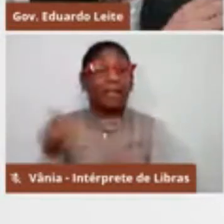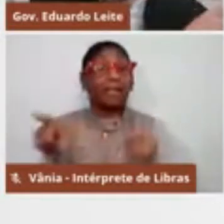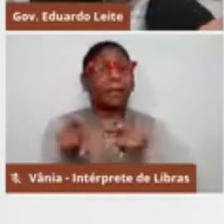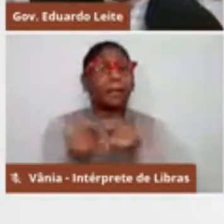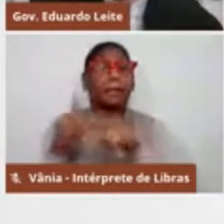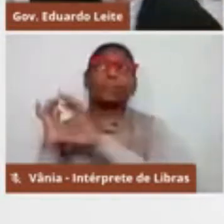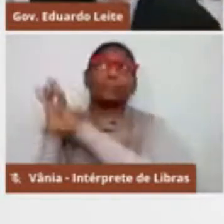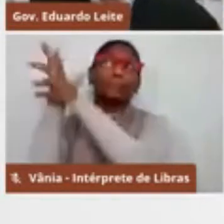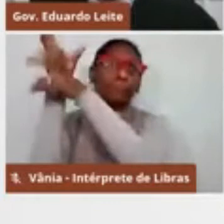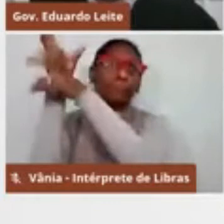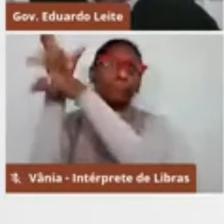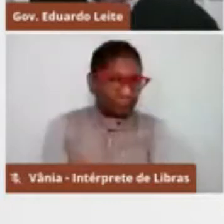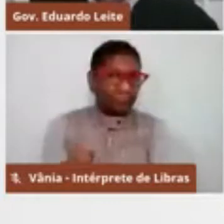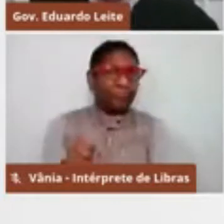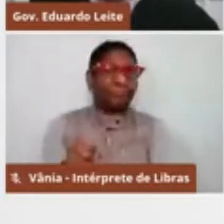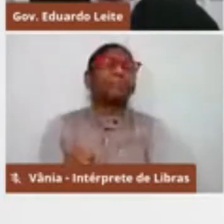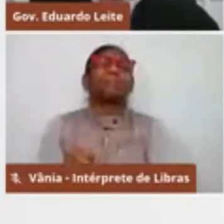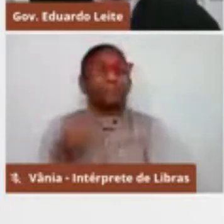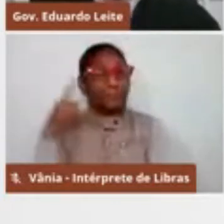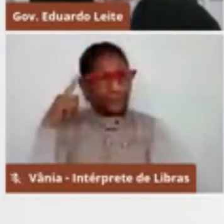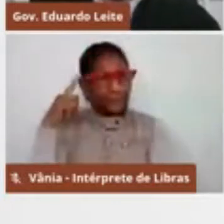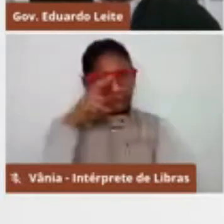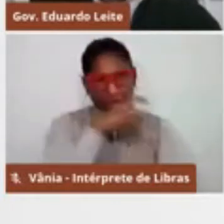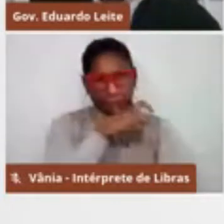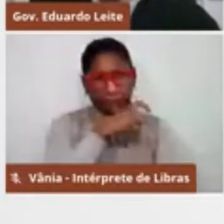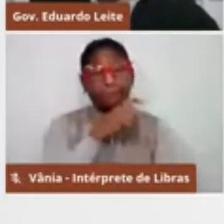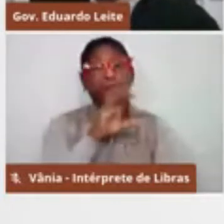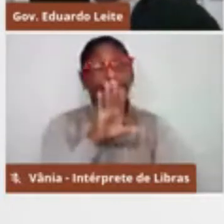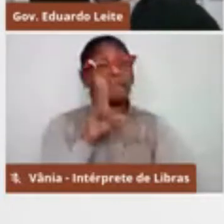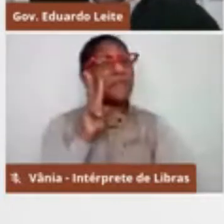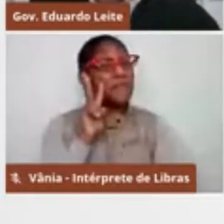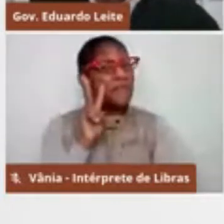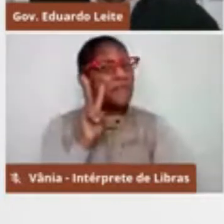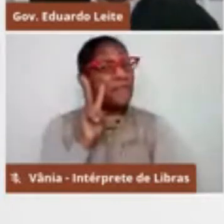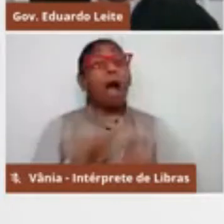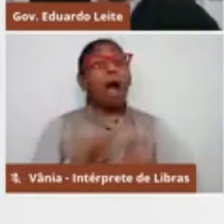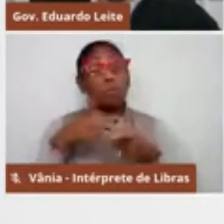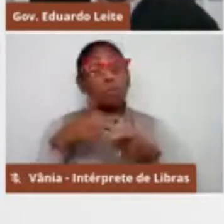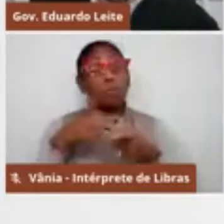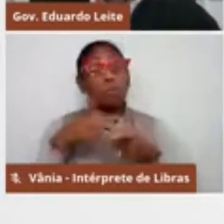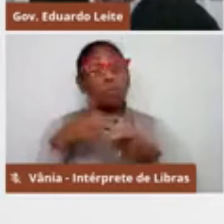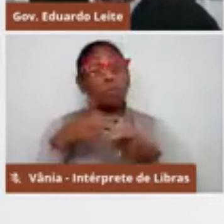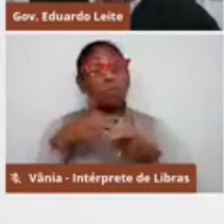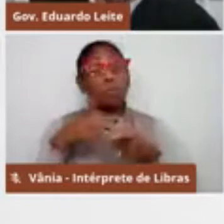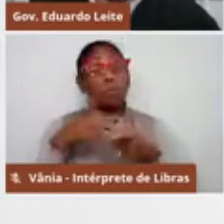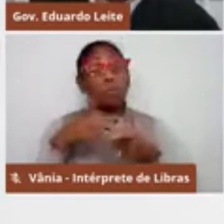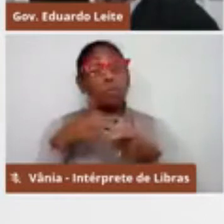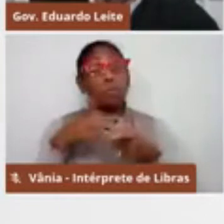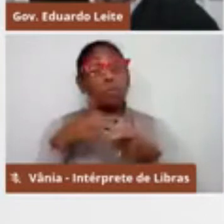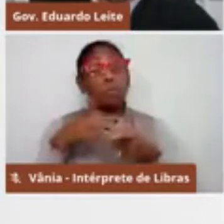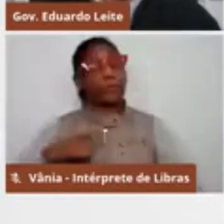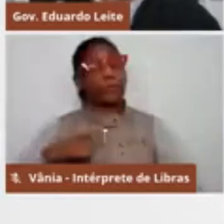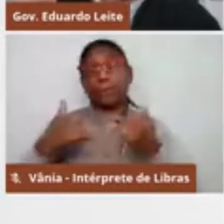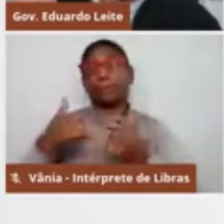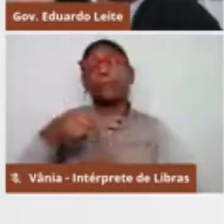um retrospecto aqui ainda de maiores dificuldades, a gente vê algumas evoluções importantes nessas regiões. Por exemplo, Novo